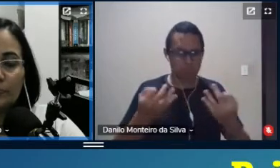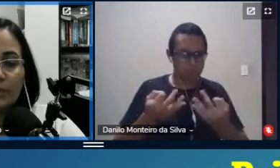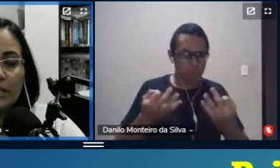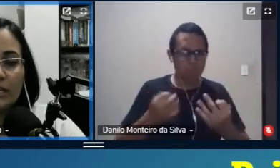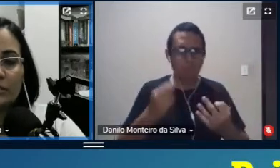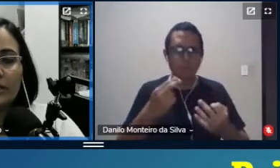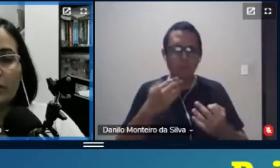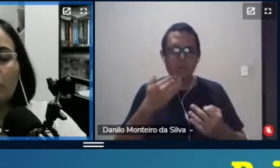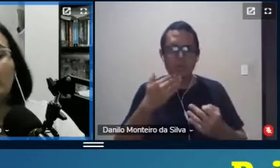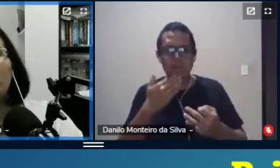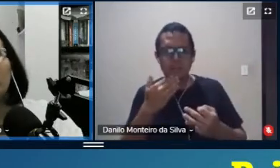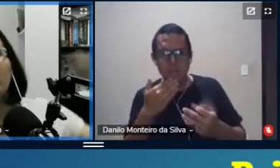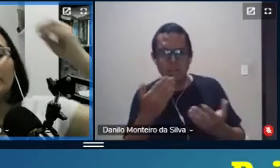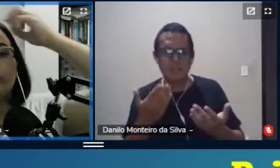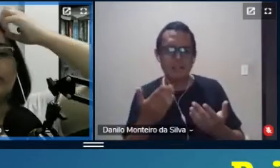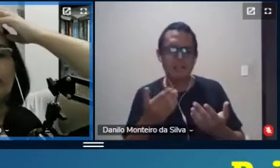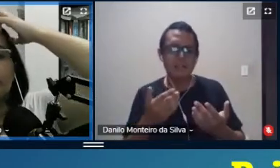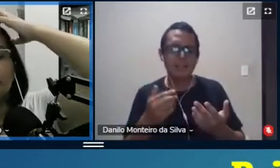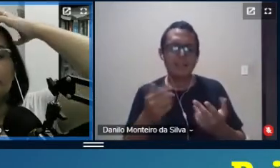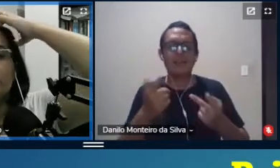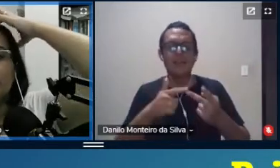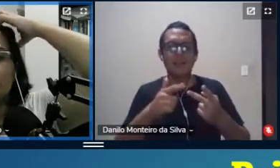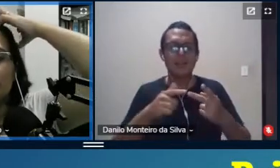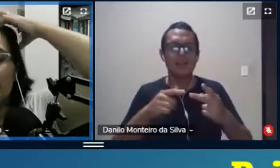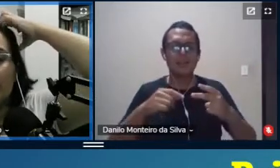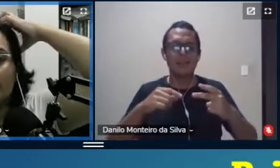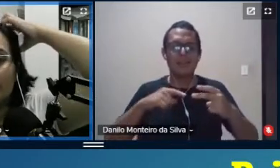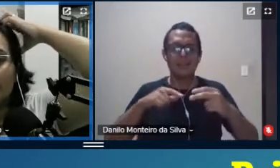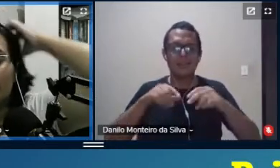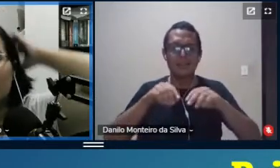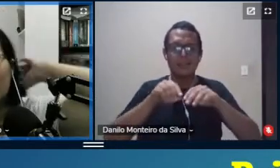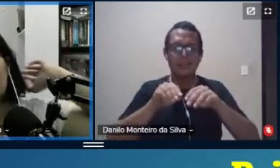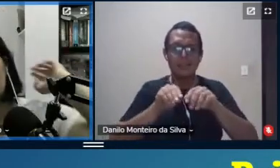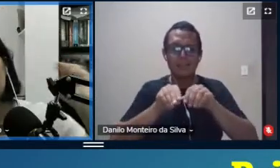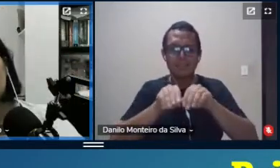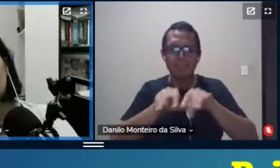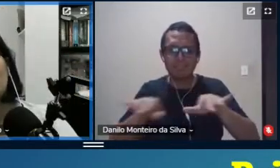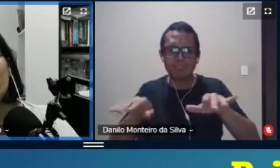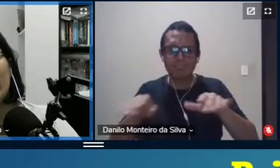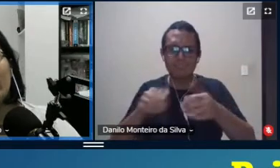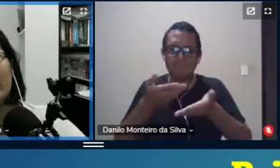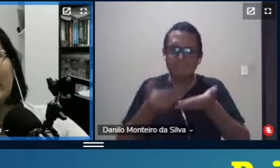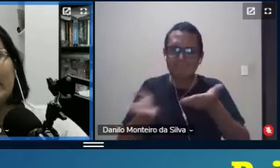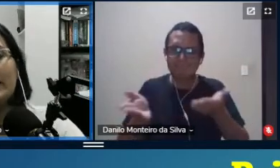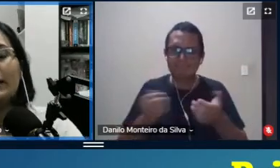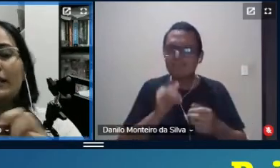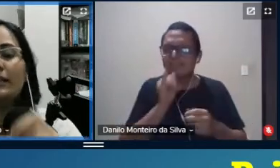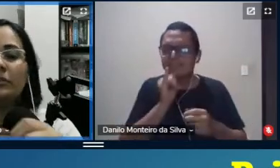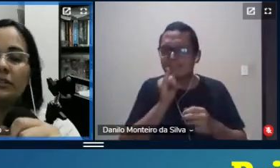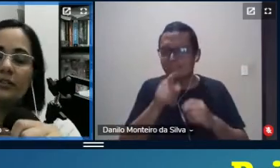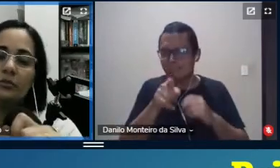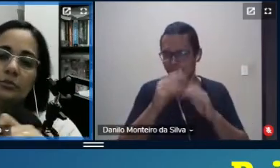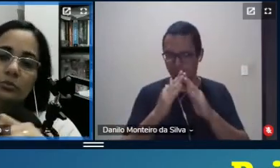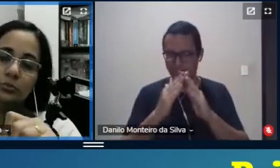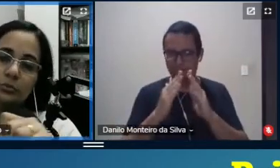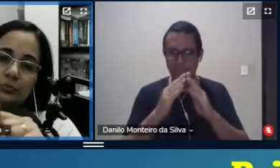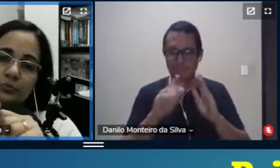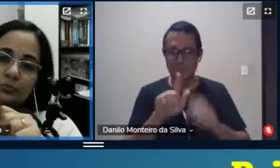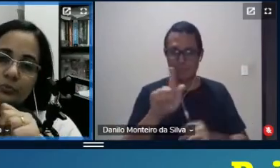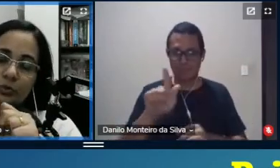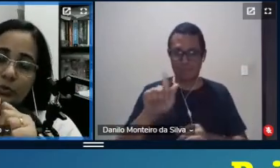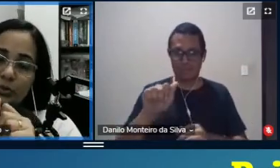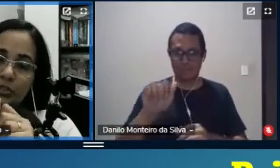vazamento. Eu não sei quantos aí já trocaram o botijão de gás, e aí na hora de trocar a mangueira lá na conexão